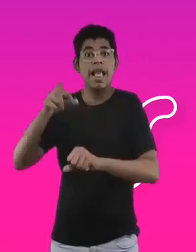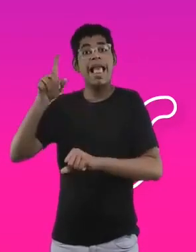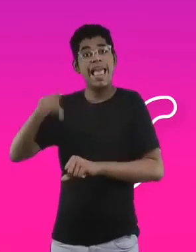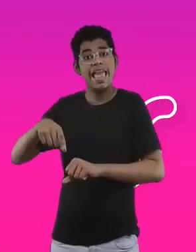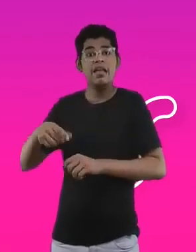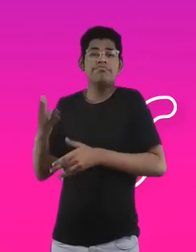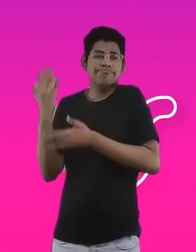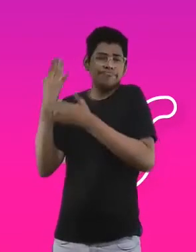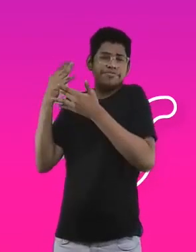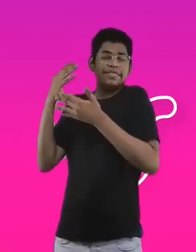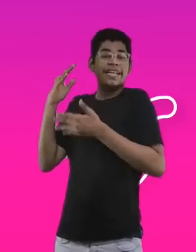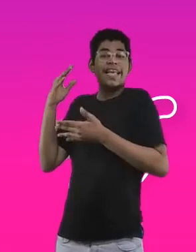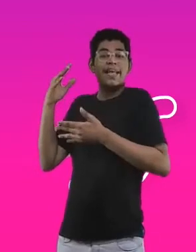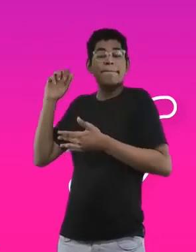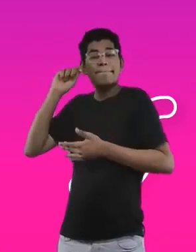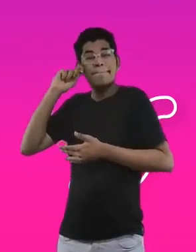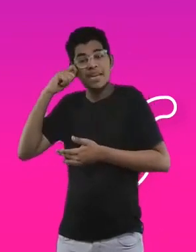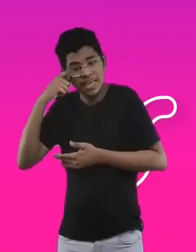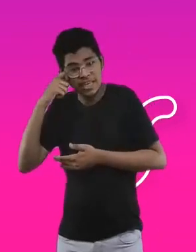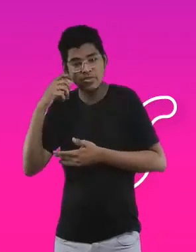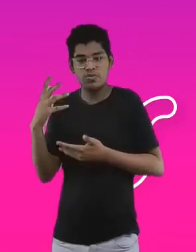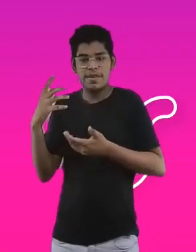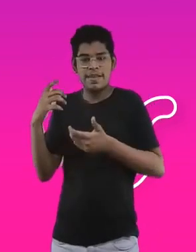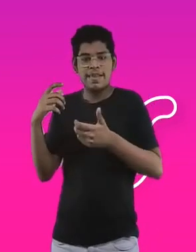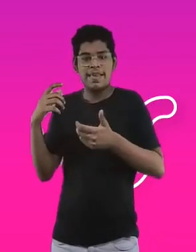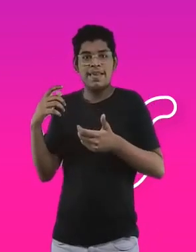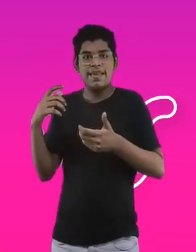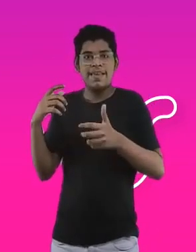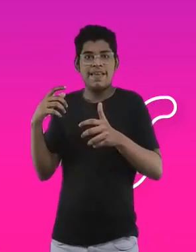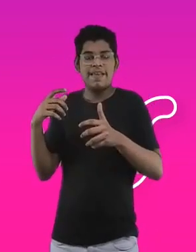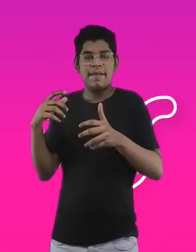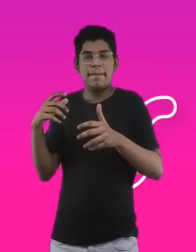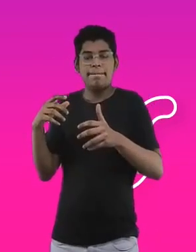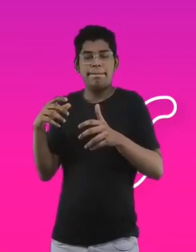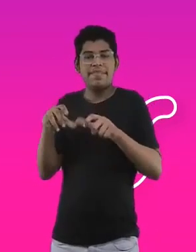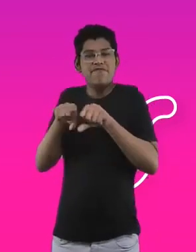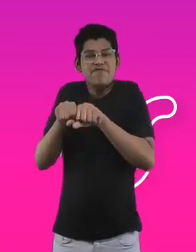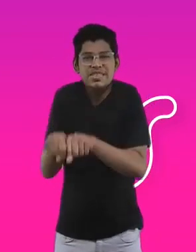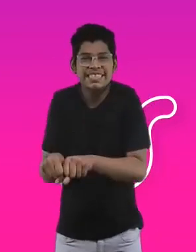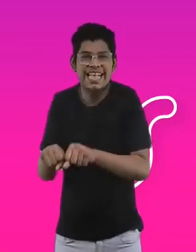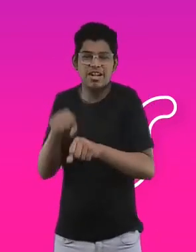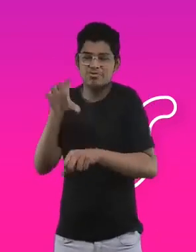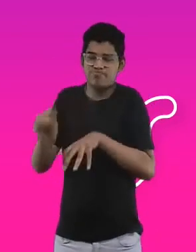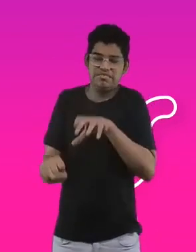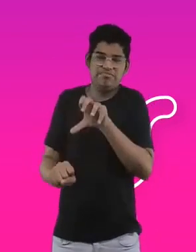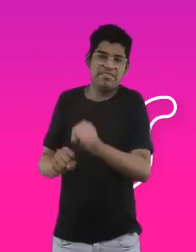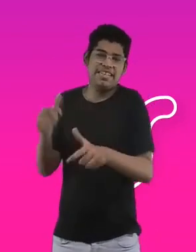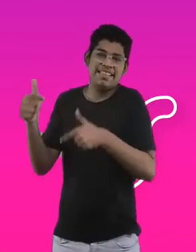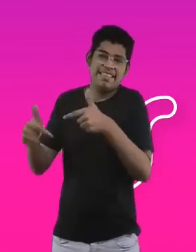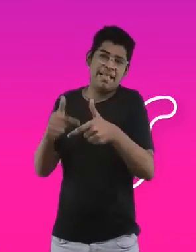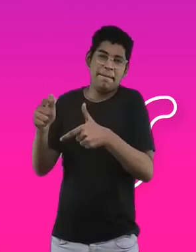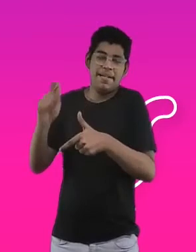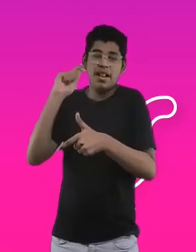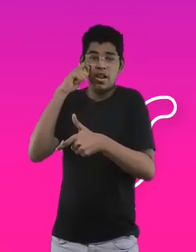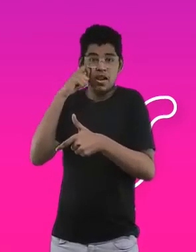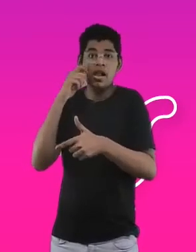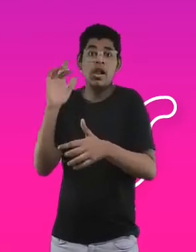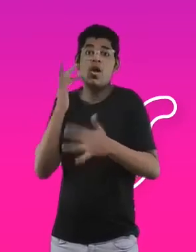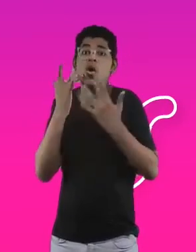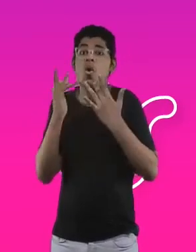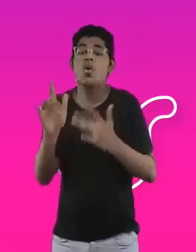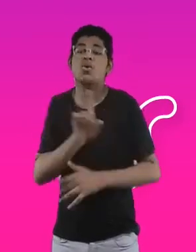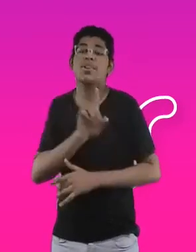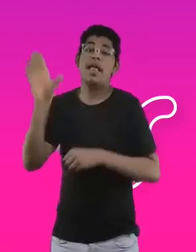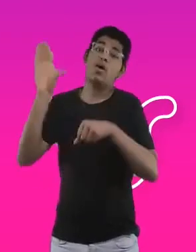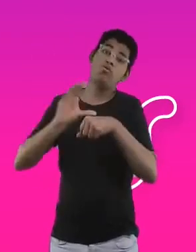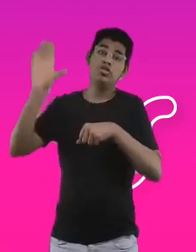num processo forçado, mas que já trabalhava enquanto africano, né, com essa mineração do ouro no continente africano. Então,